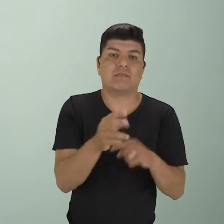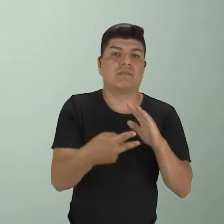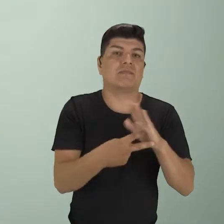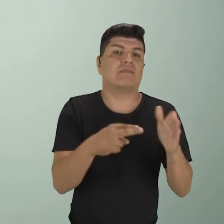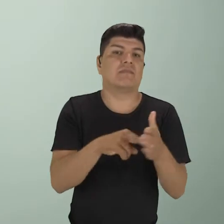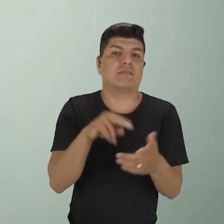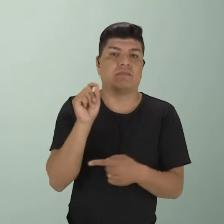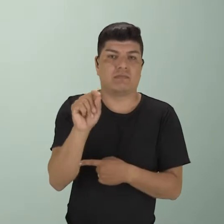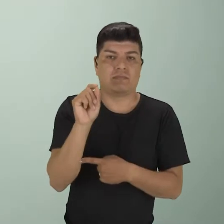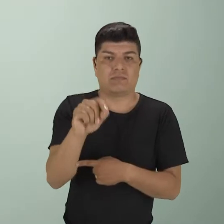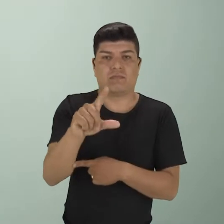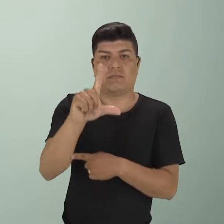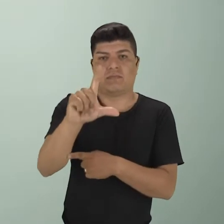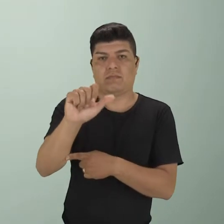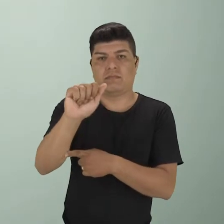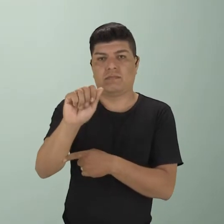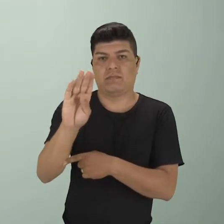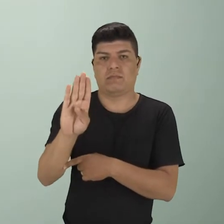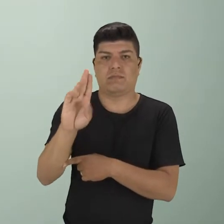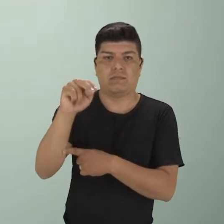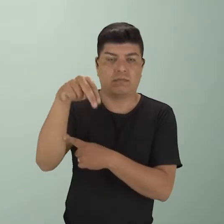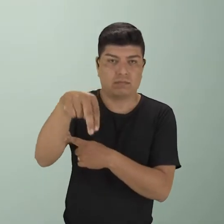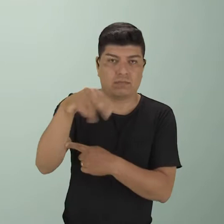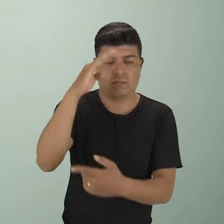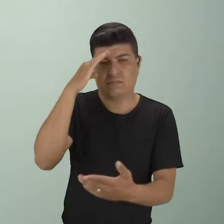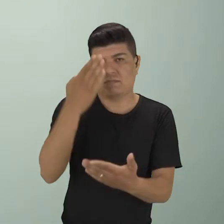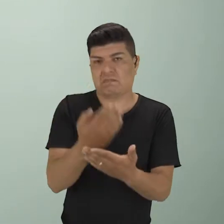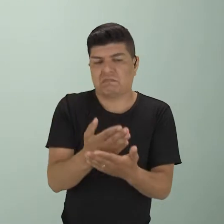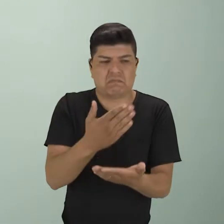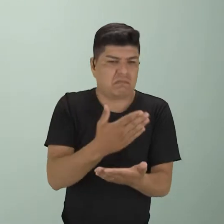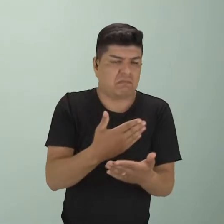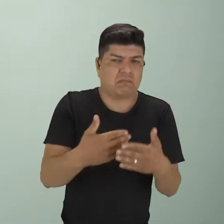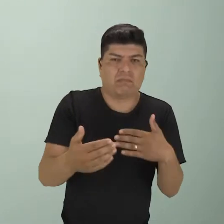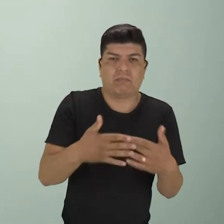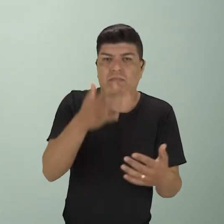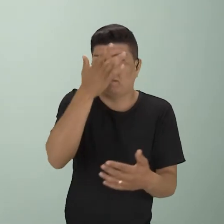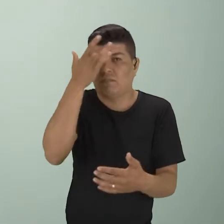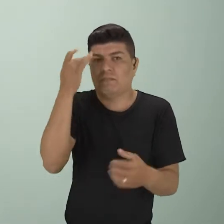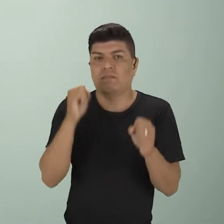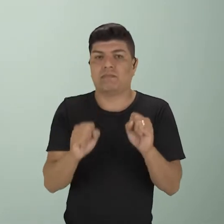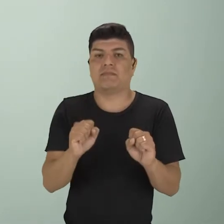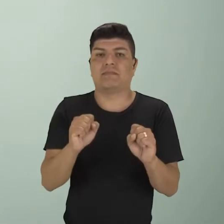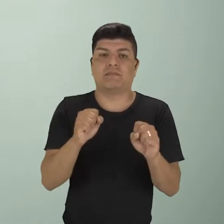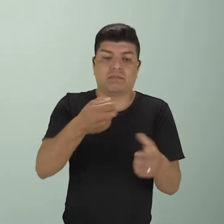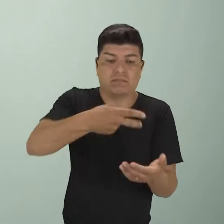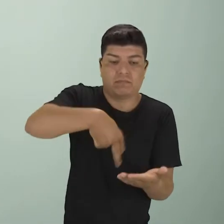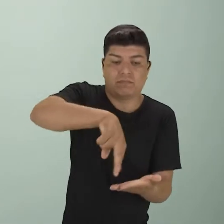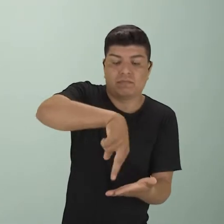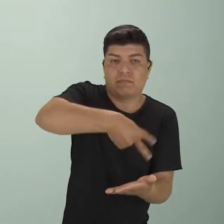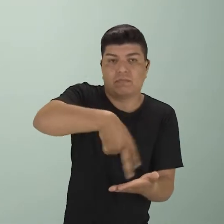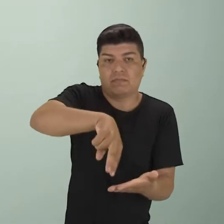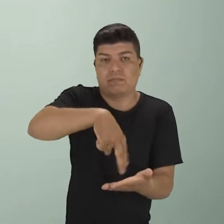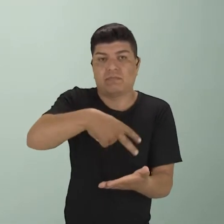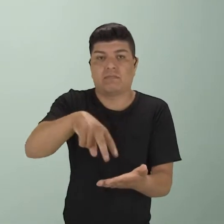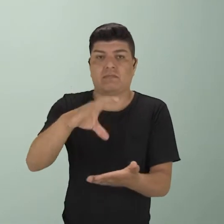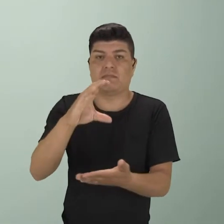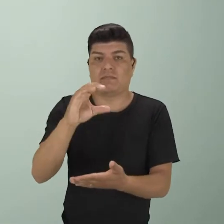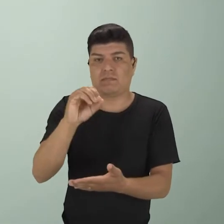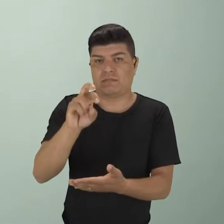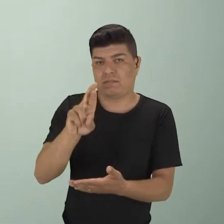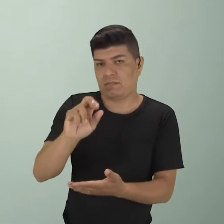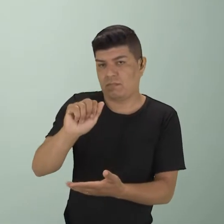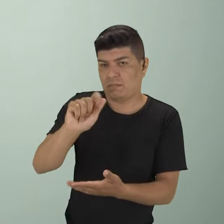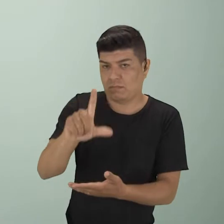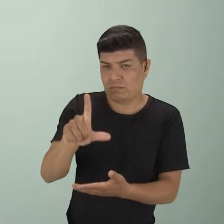quer dizer? Laban acreditava que toda e qualquer pessoa poderia dançar. Então, na dança coral, que foi o seu método de